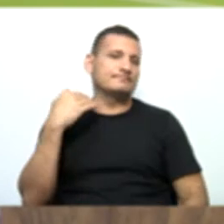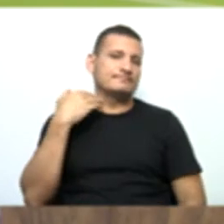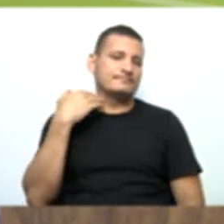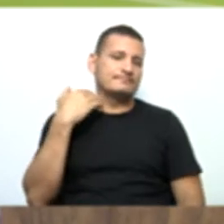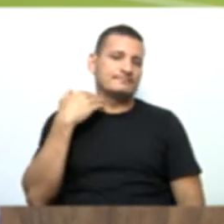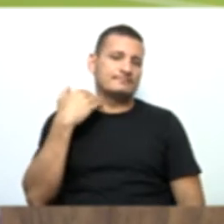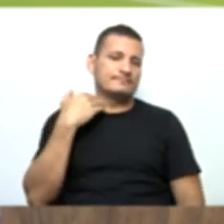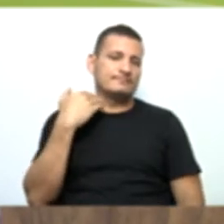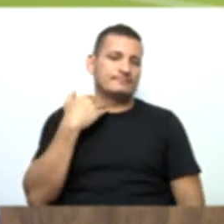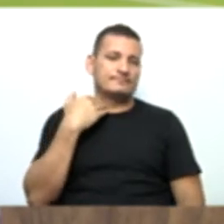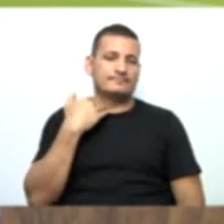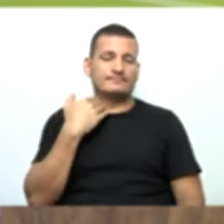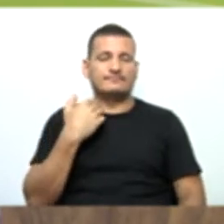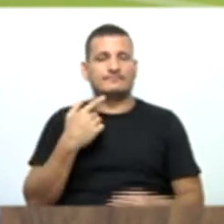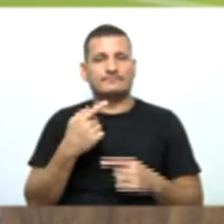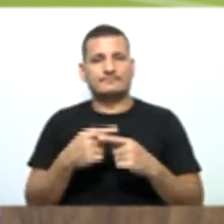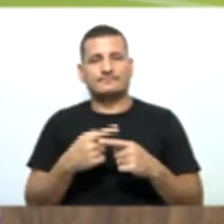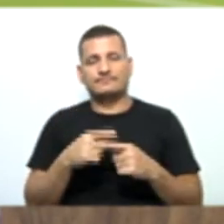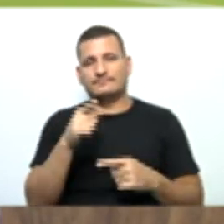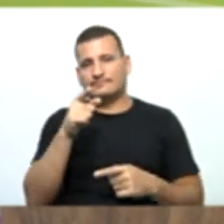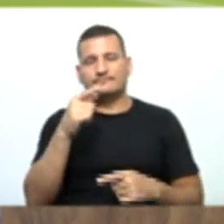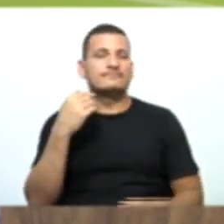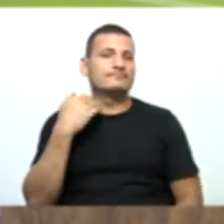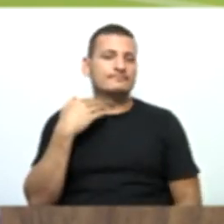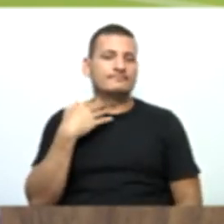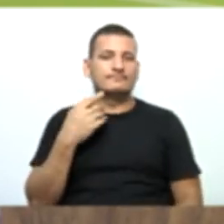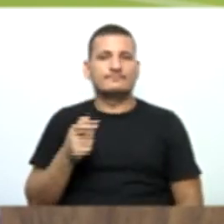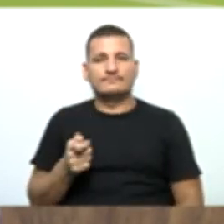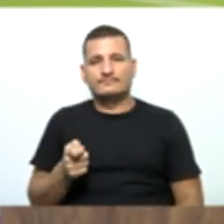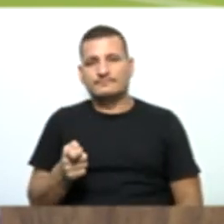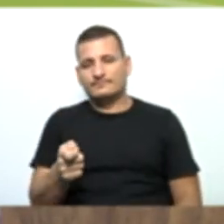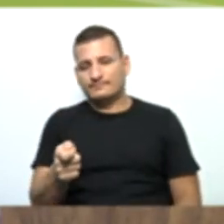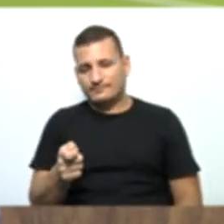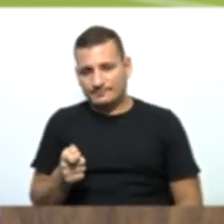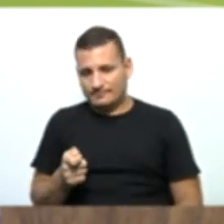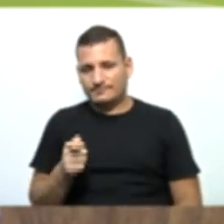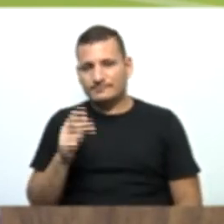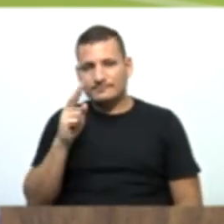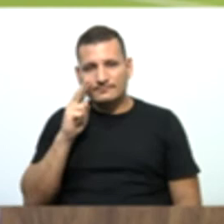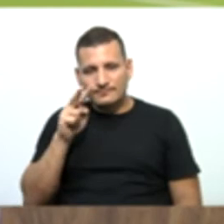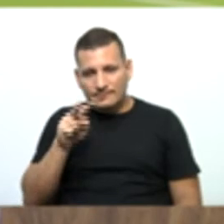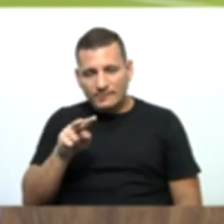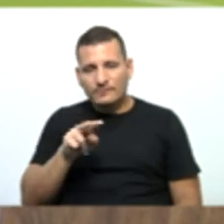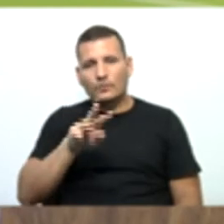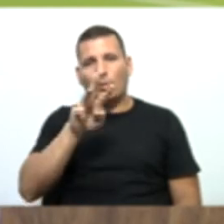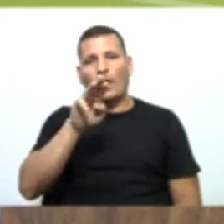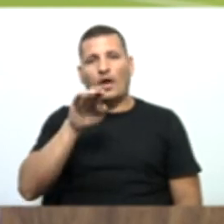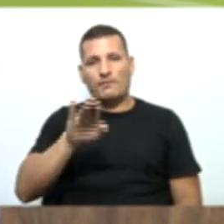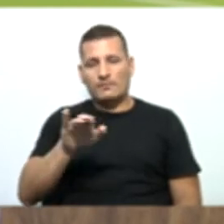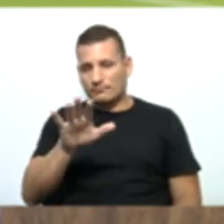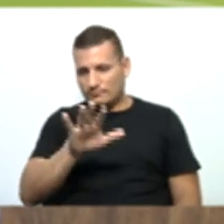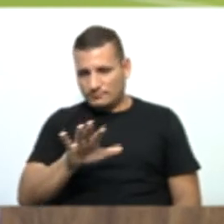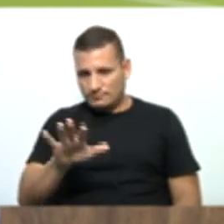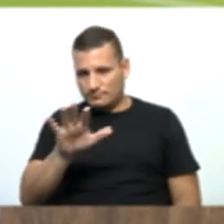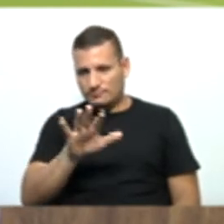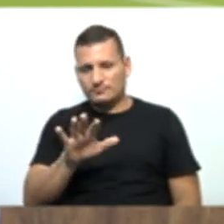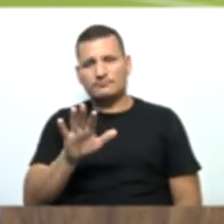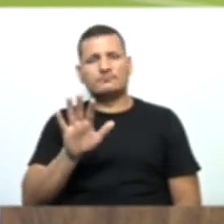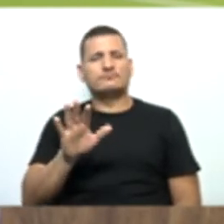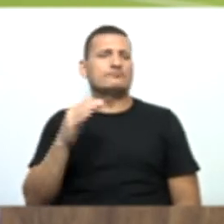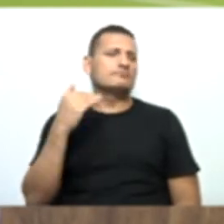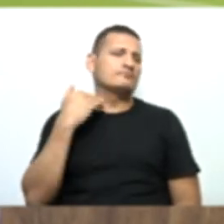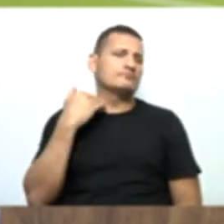Porque no banco, quando você acessa a sua conta, você olha pelo meio virtual, você olha pela web. Então, como é que o